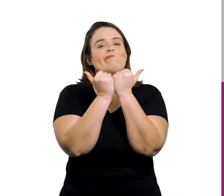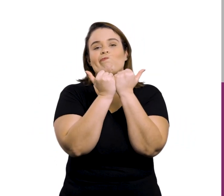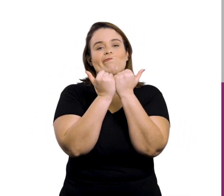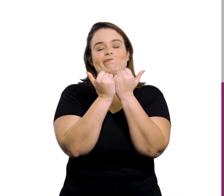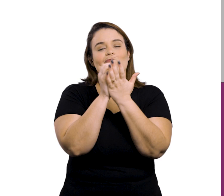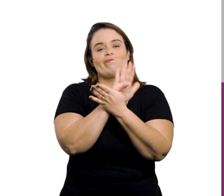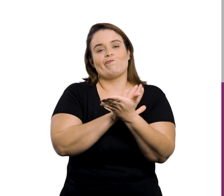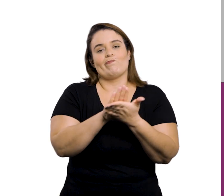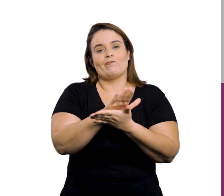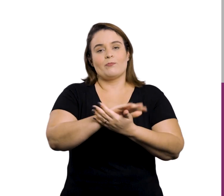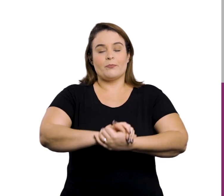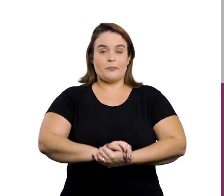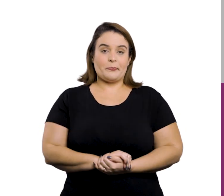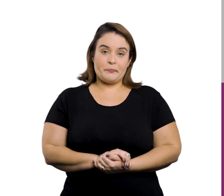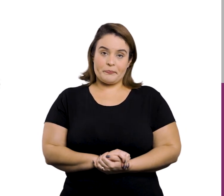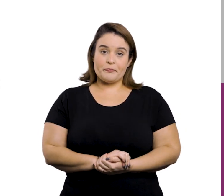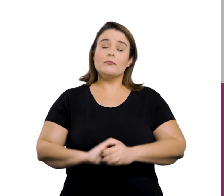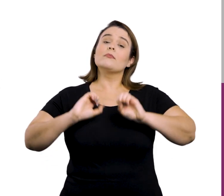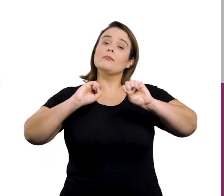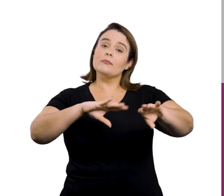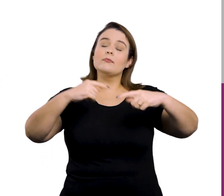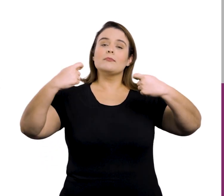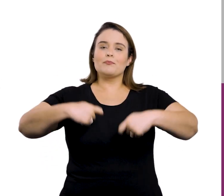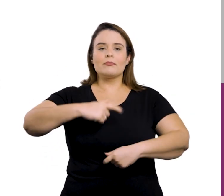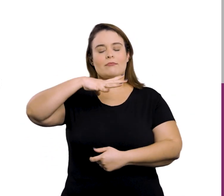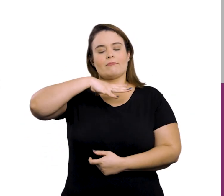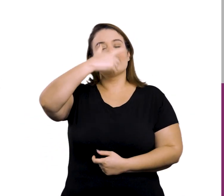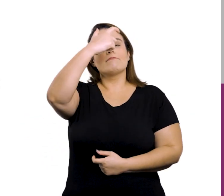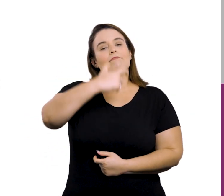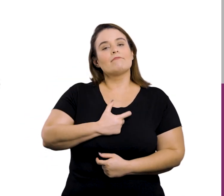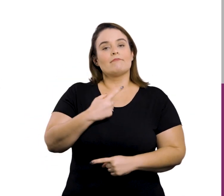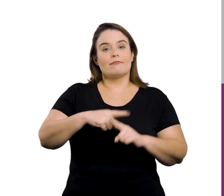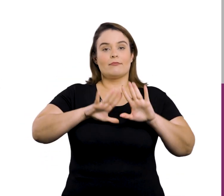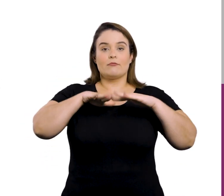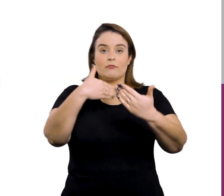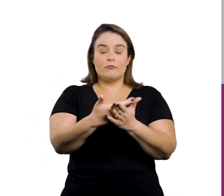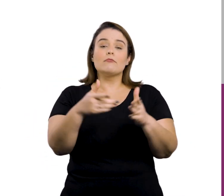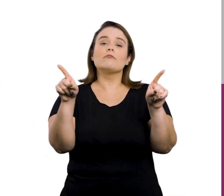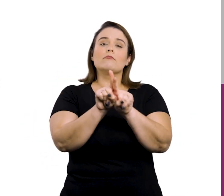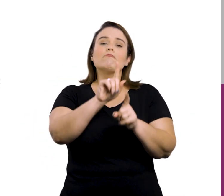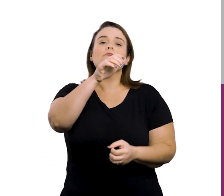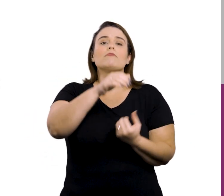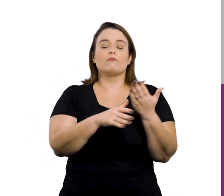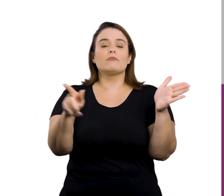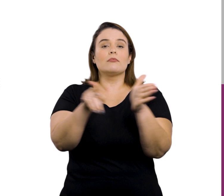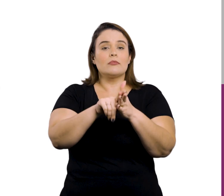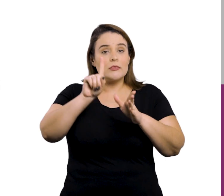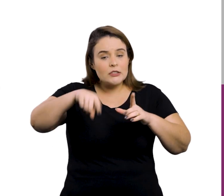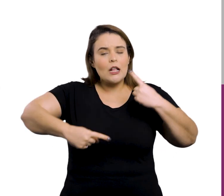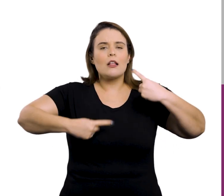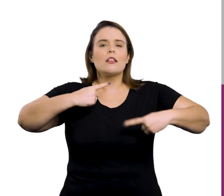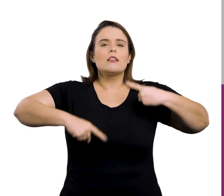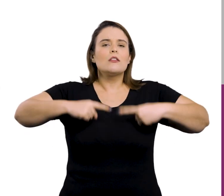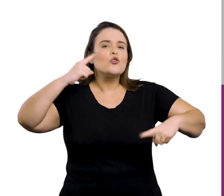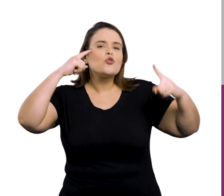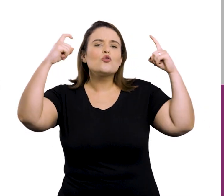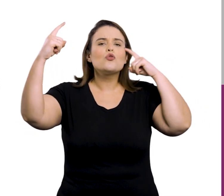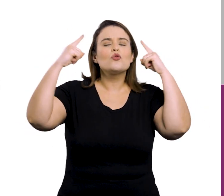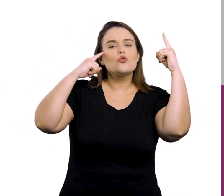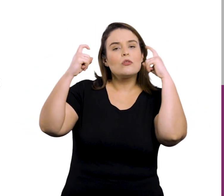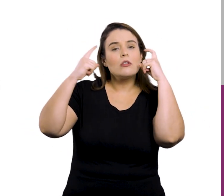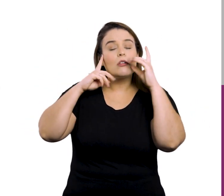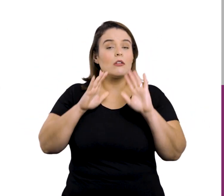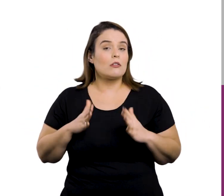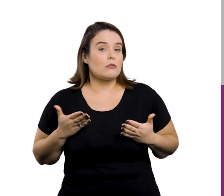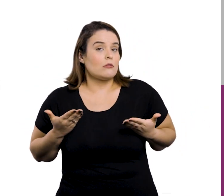participam da política para defendê-los. A educação precisa ser cidadã, porque a escola também é resultado da disputa de